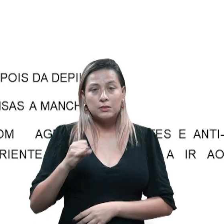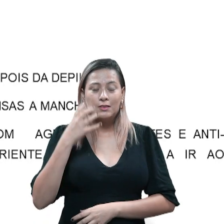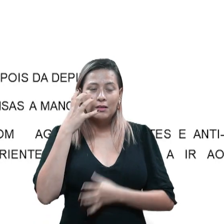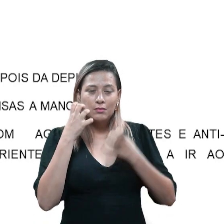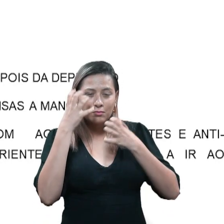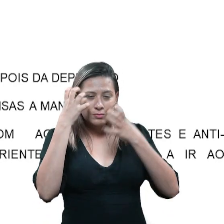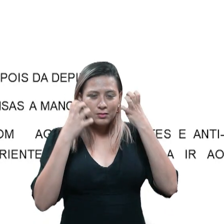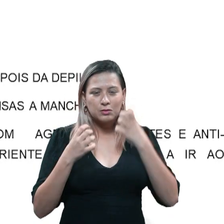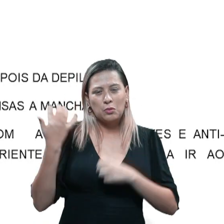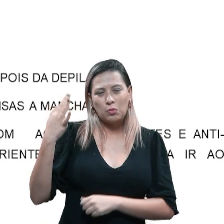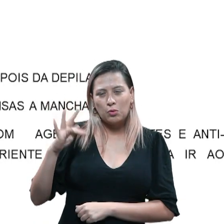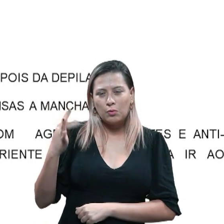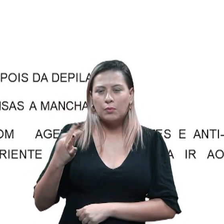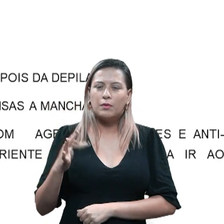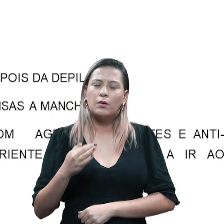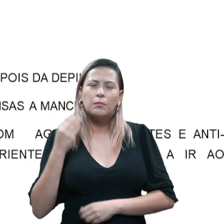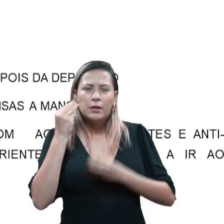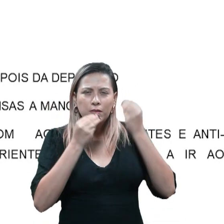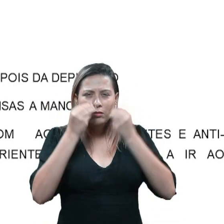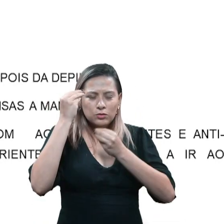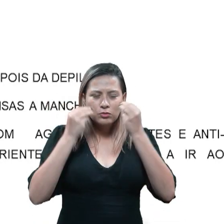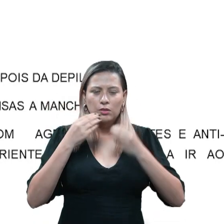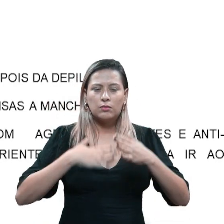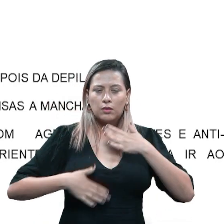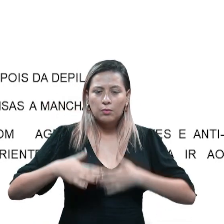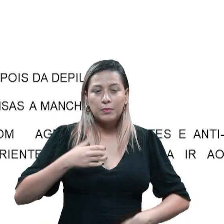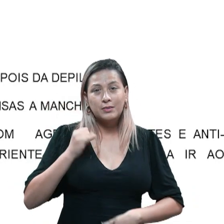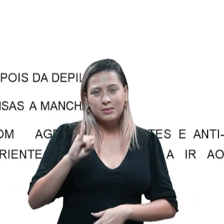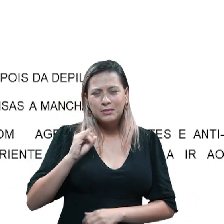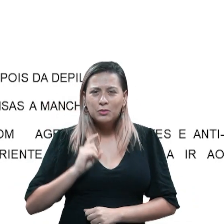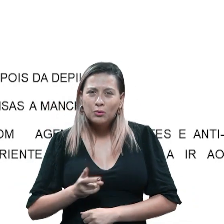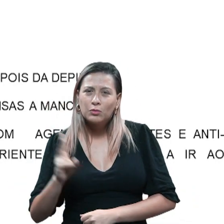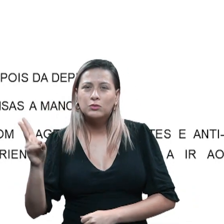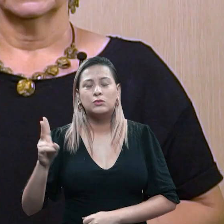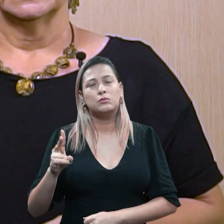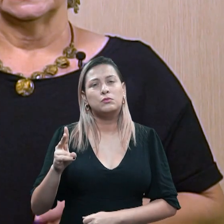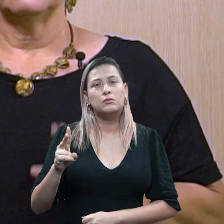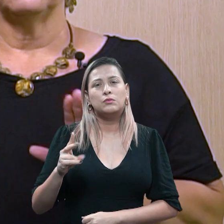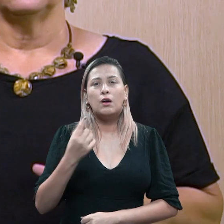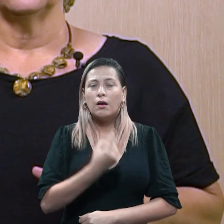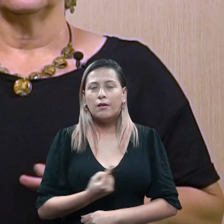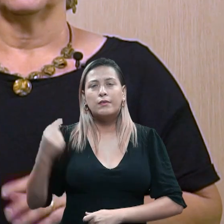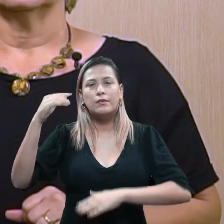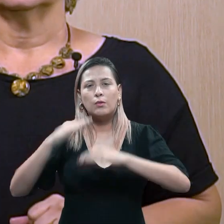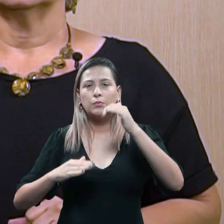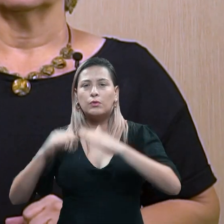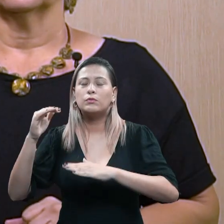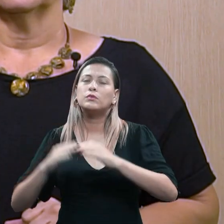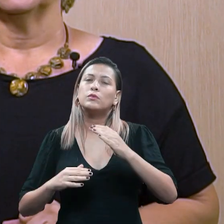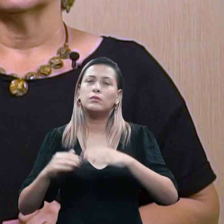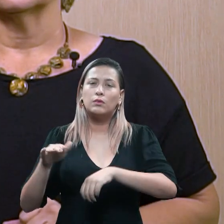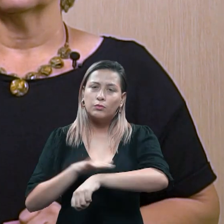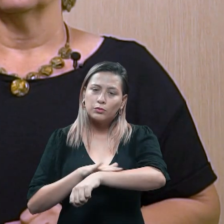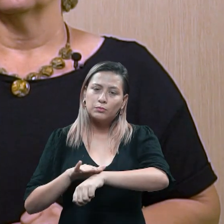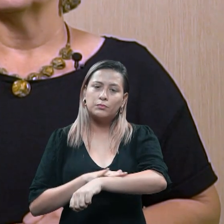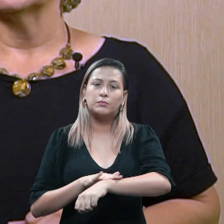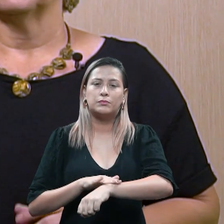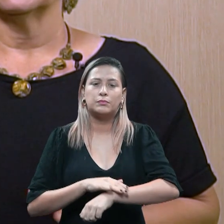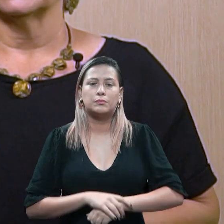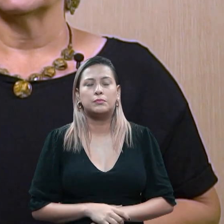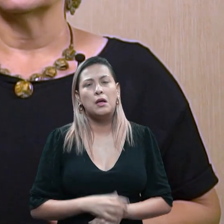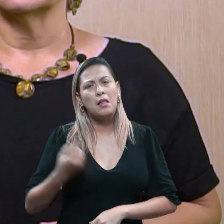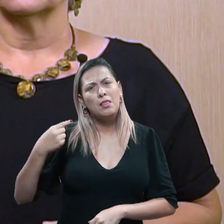Se persistir, oriente a sua cliente a ir ao dermatologista. Evite ir para a sessão de depilação com